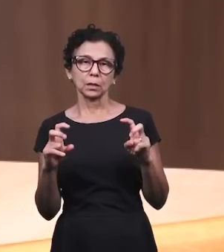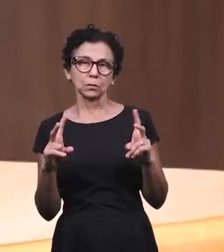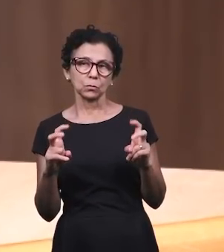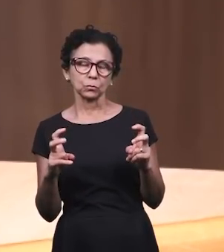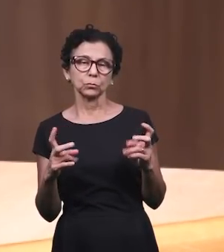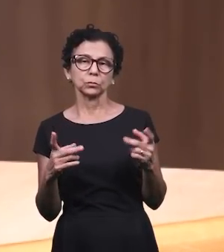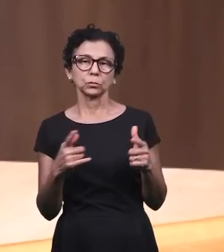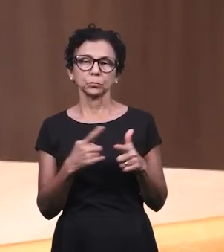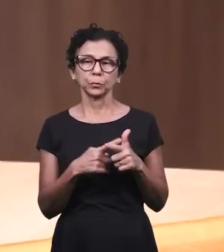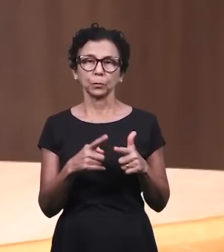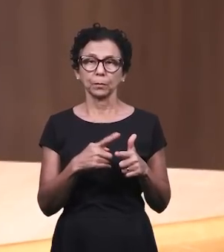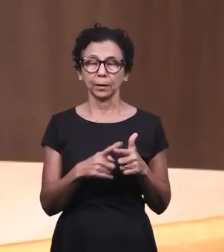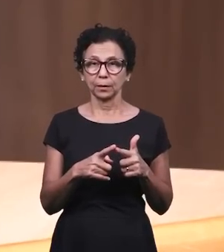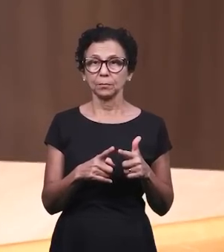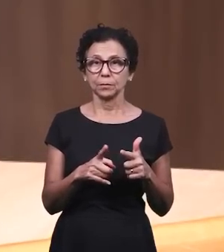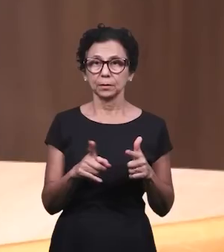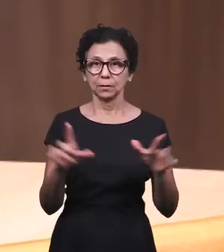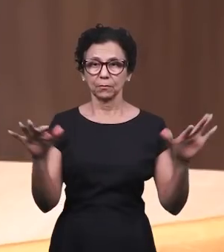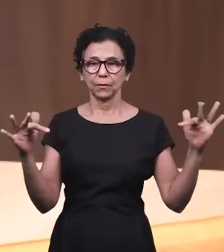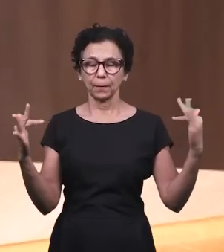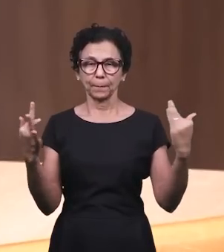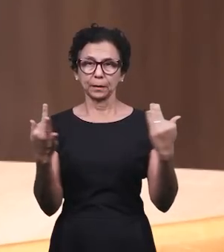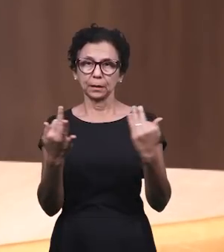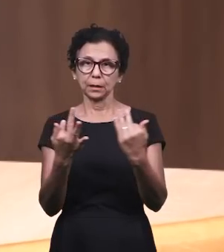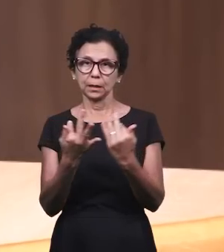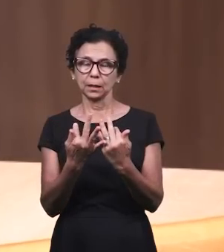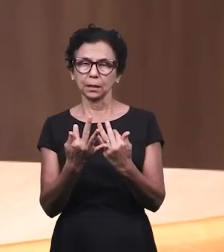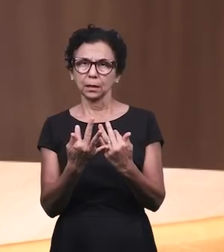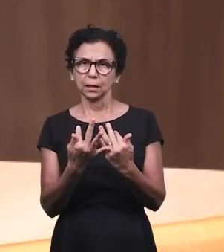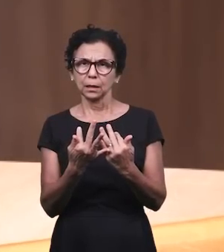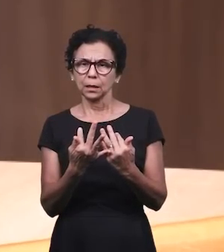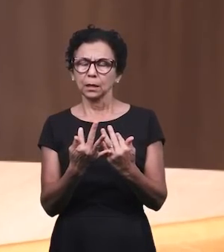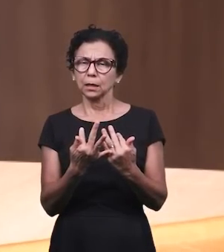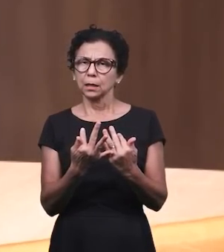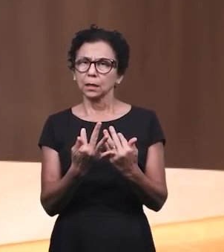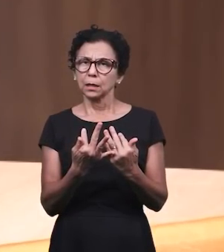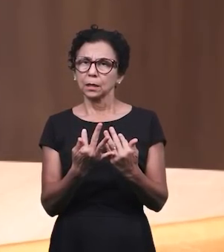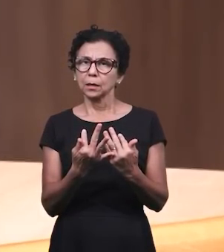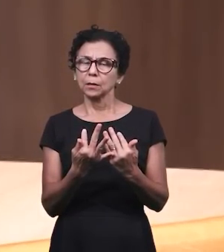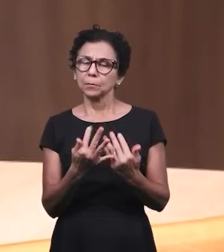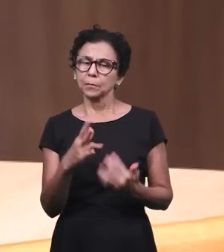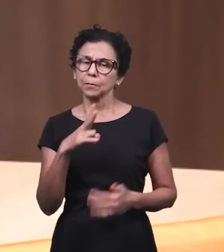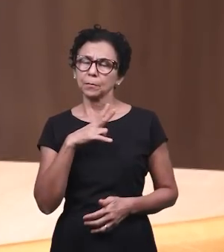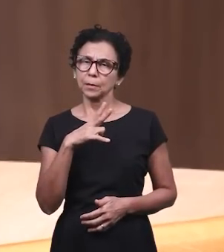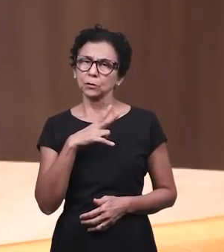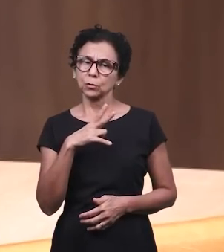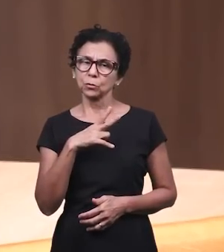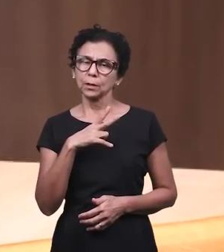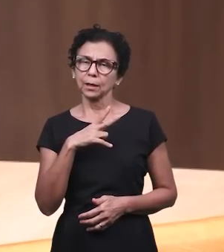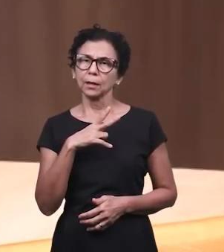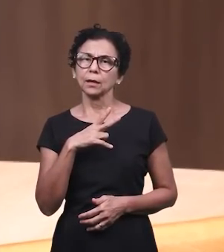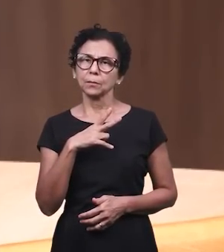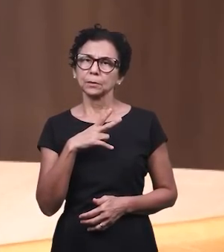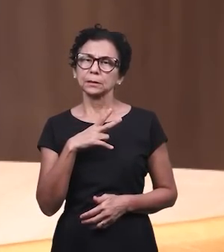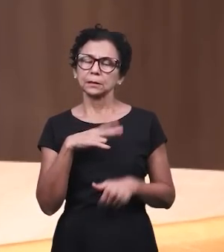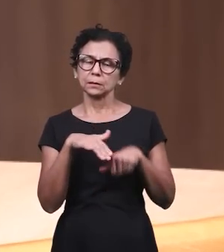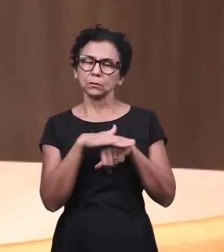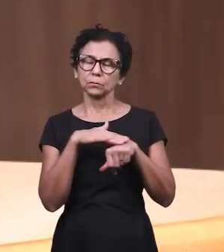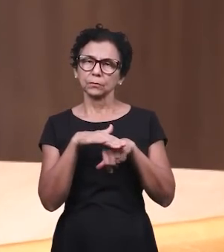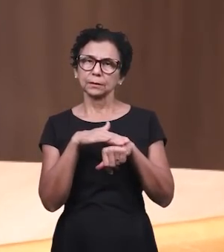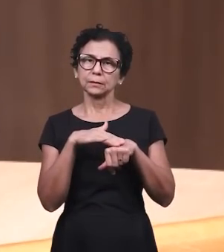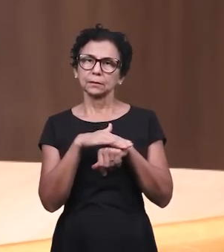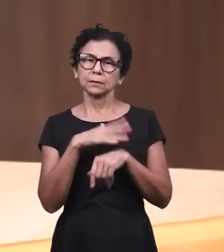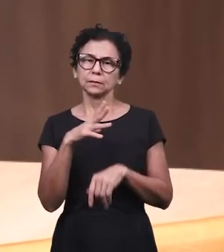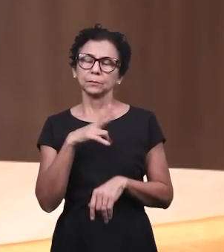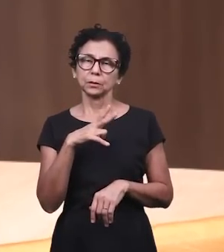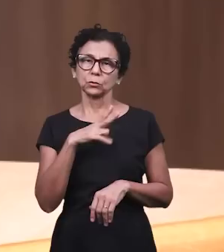entra no quarto da moça, então estava o pai, a mãe, a menina, Jesus, Pedro, Tiago e João, fecha a porta e ali